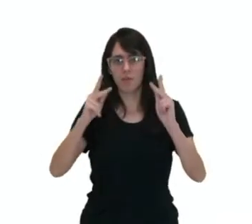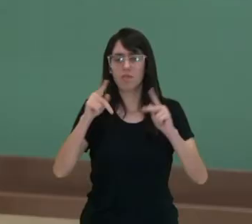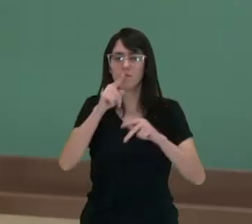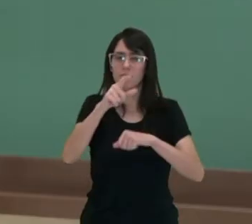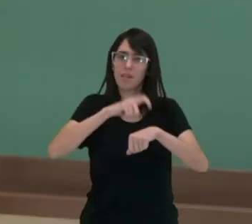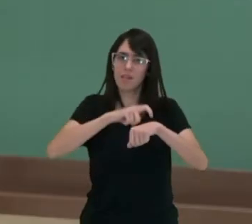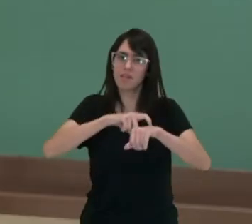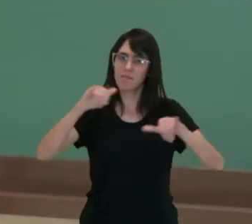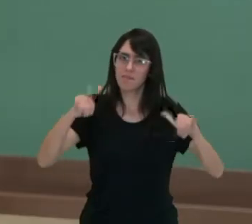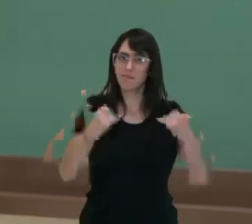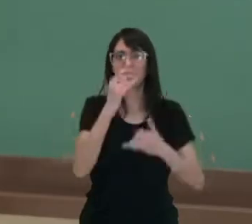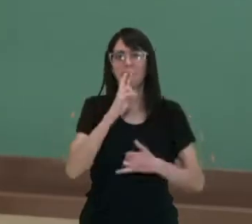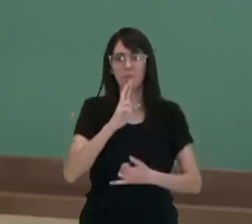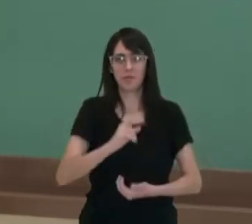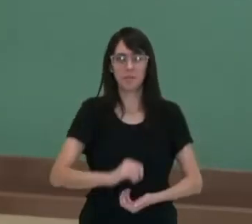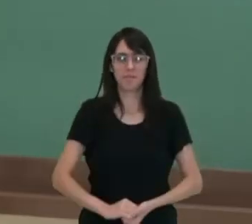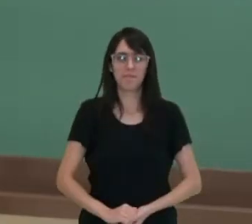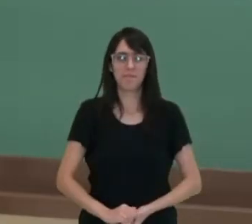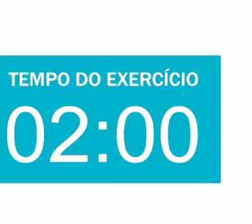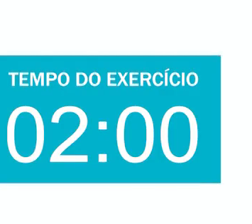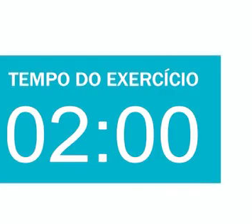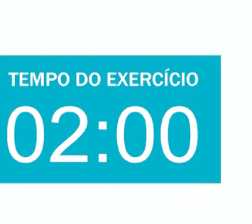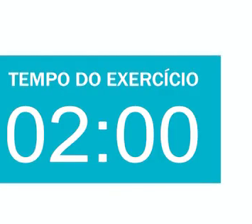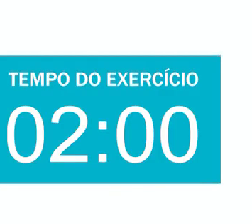um tempinho para vocês pensarem.